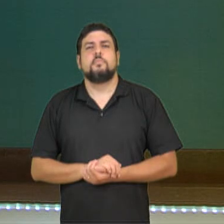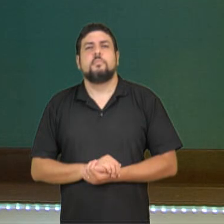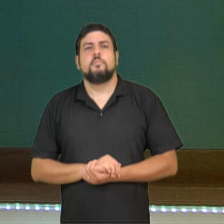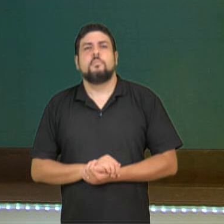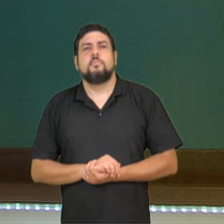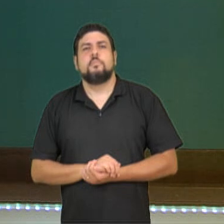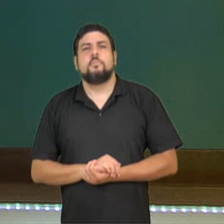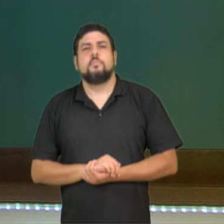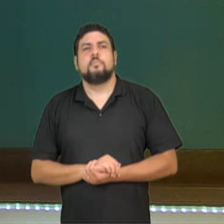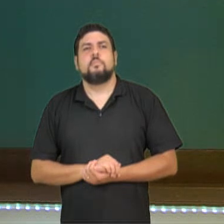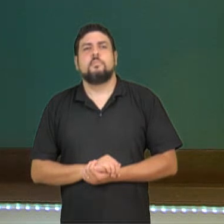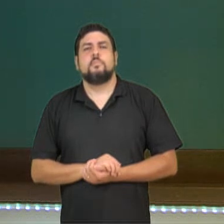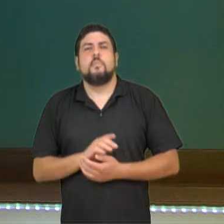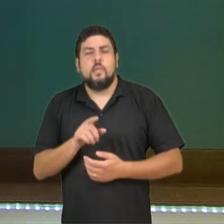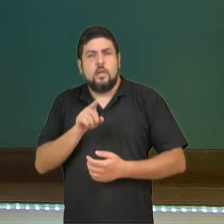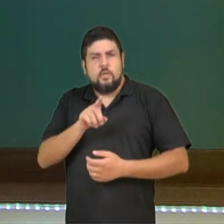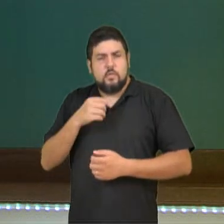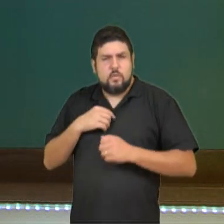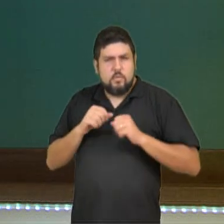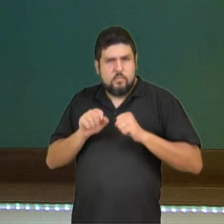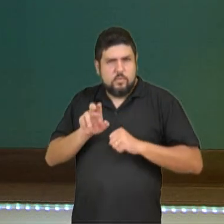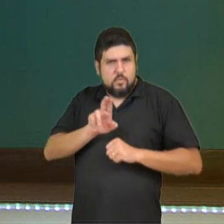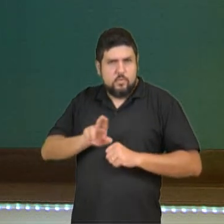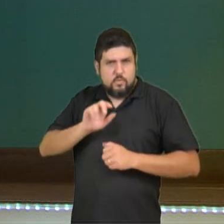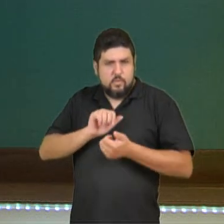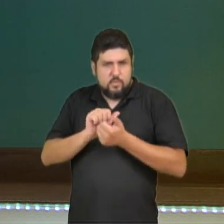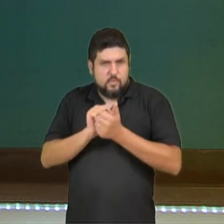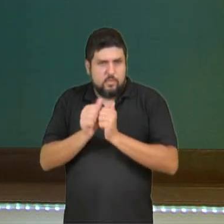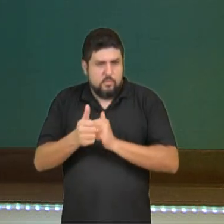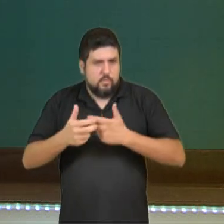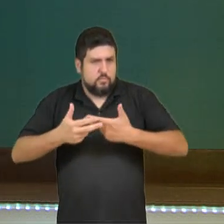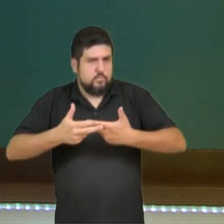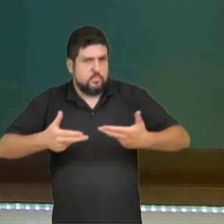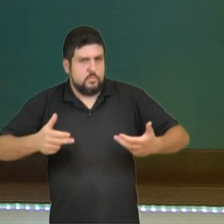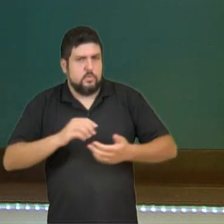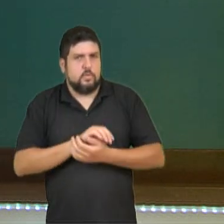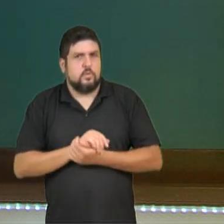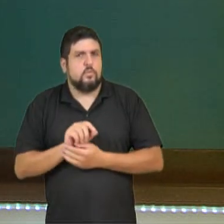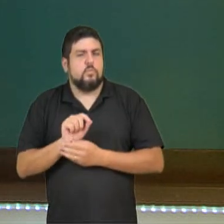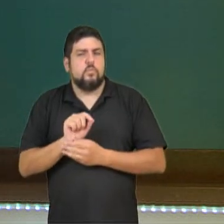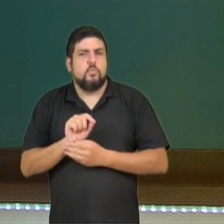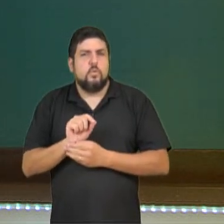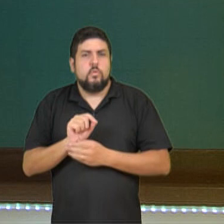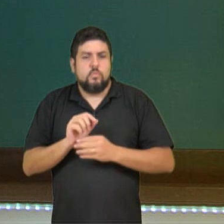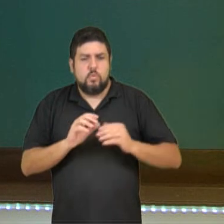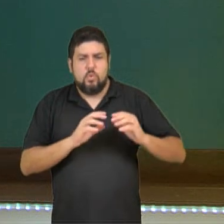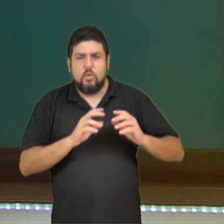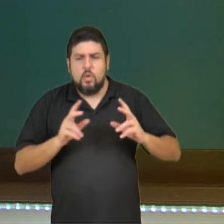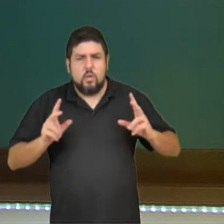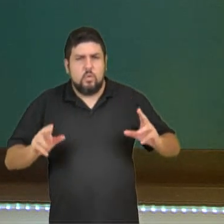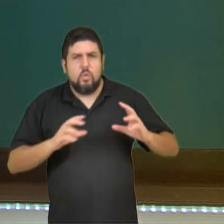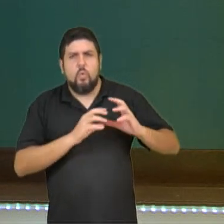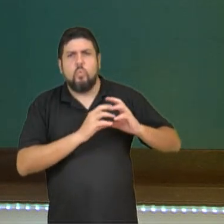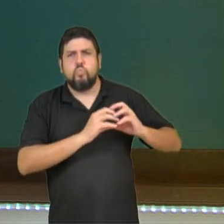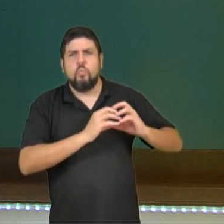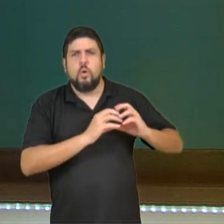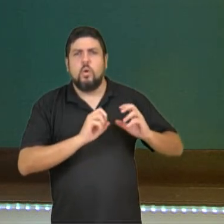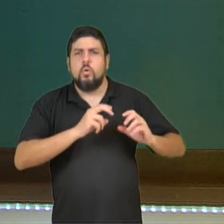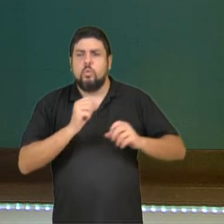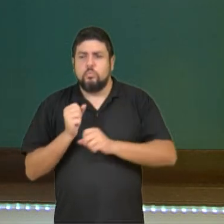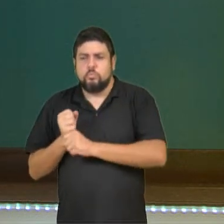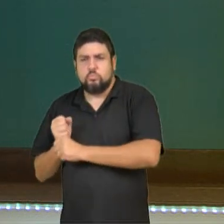Você pode ter utilizado vários esportes que utilizam as capacidades físicas que o softball utiliza, ou o beisebol